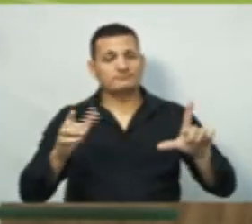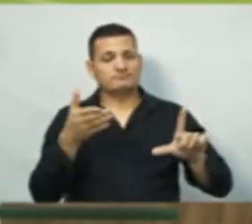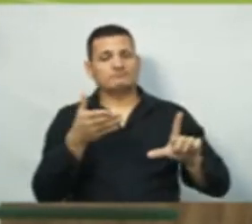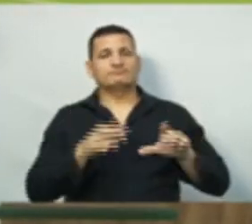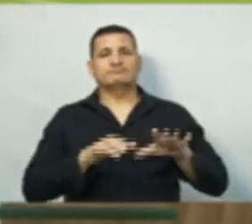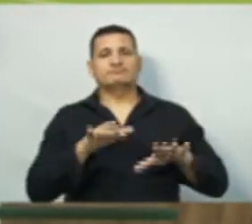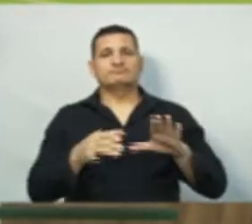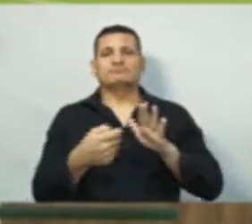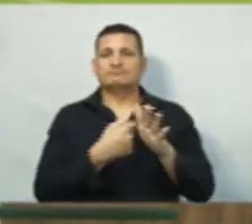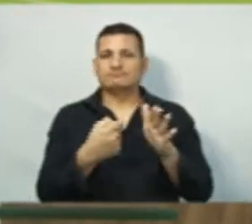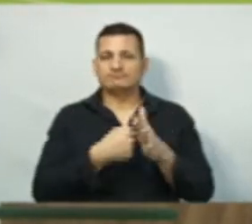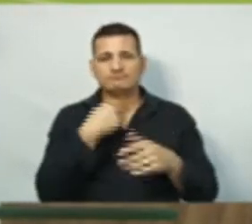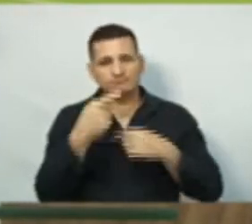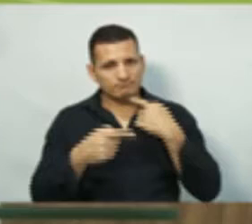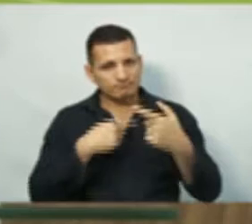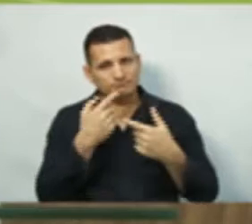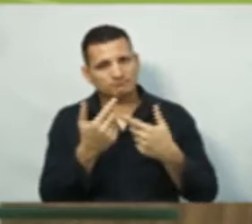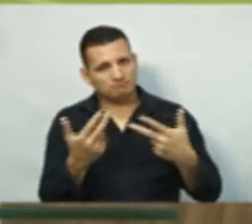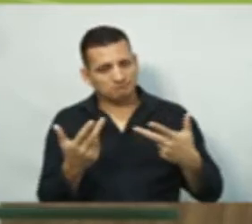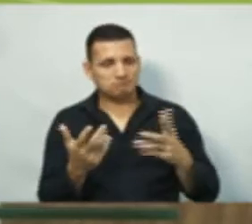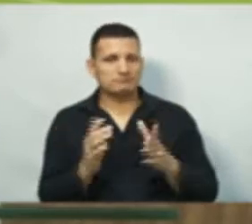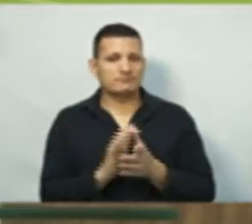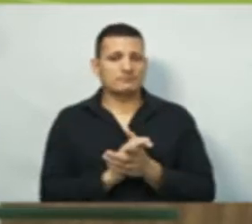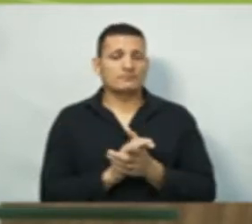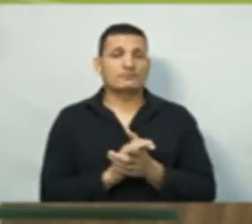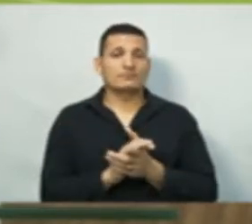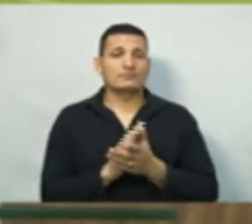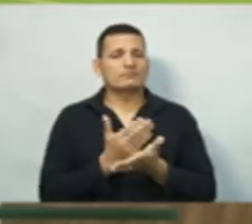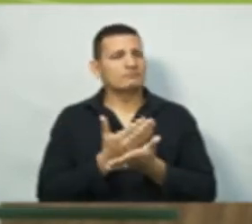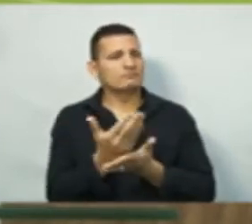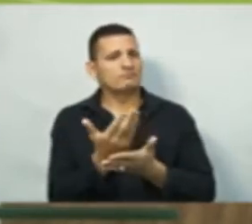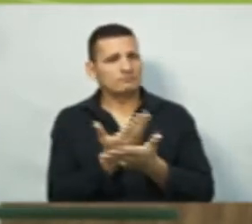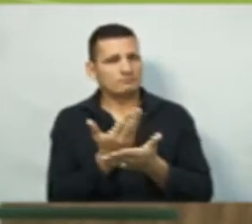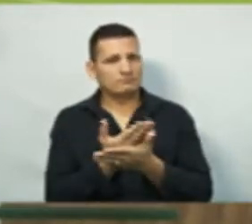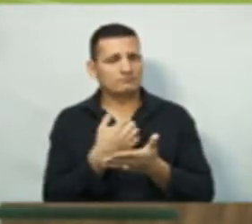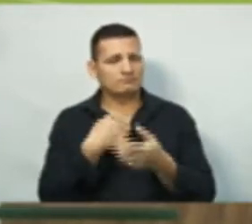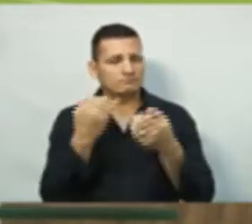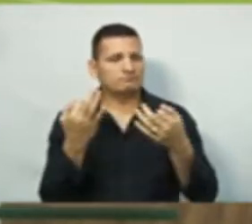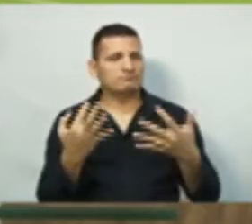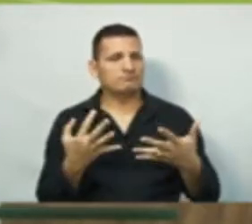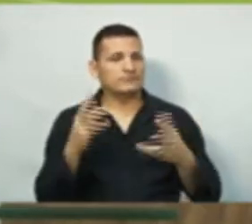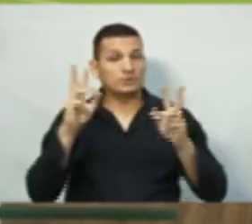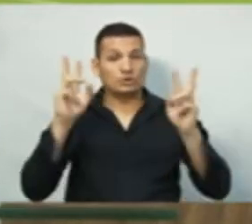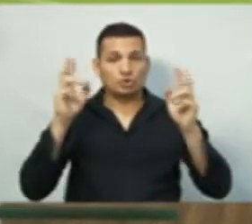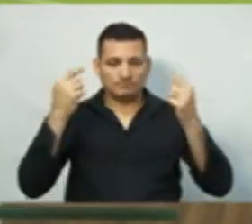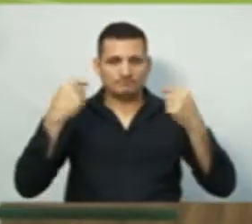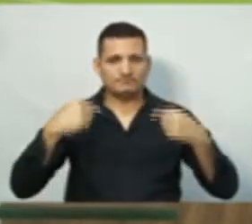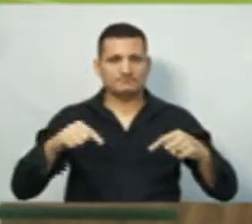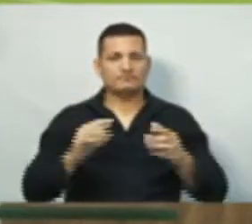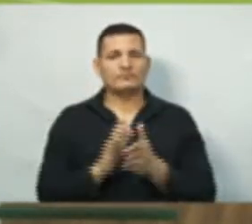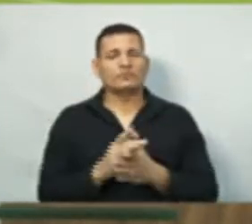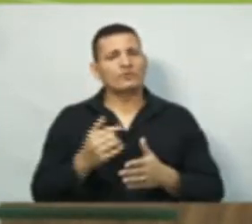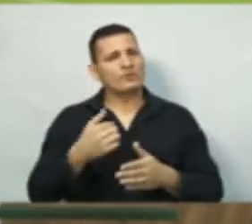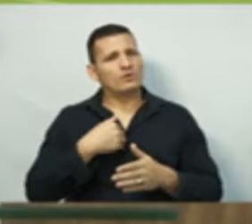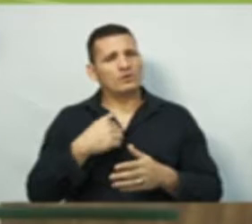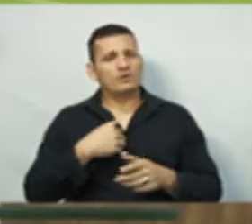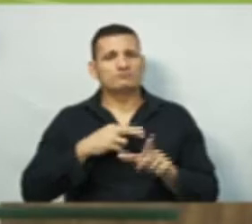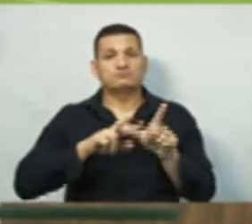dúvida. Antes da gente dar início à aula, vou falar um pouquinho de mim, rapidamente. Sou bacharel em